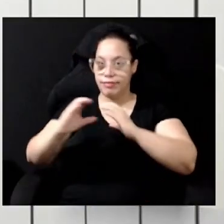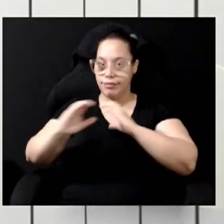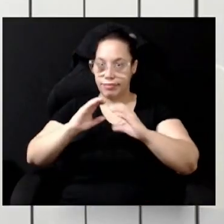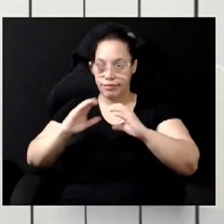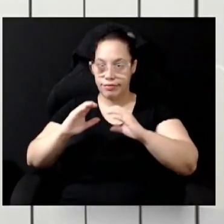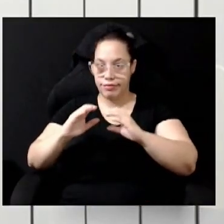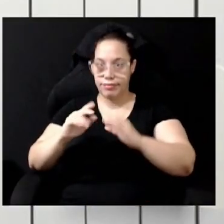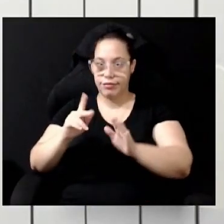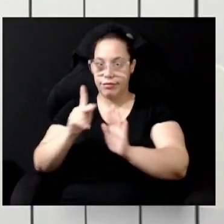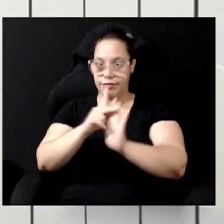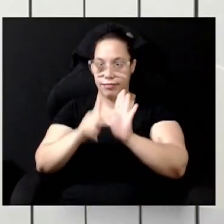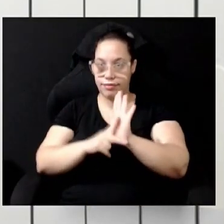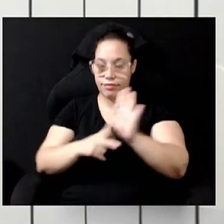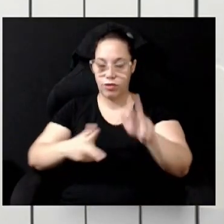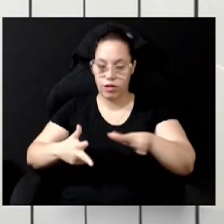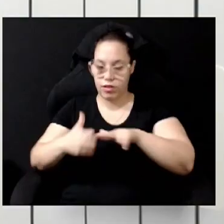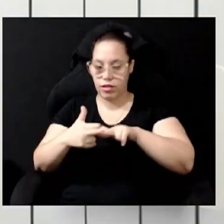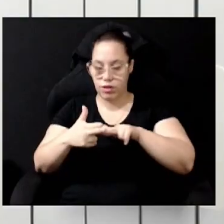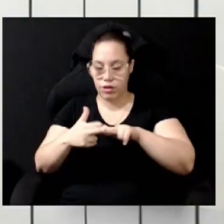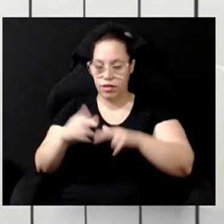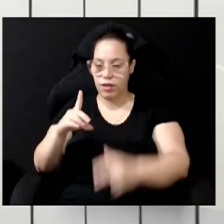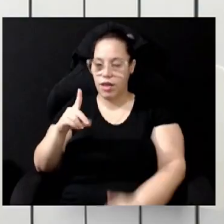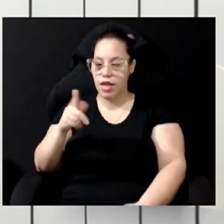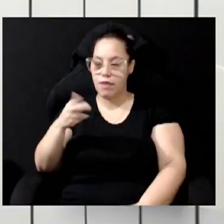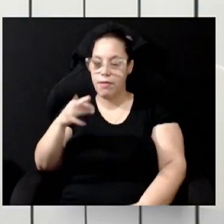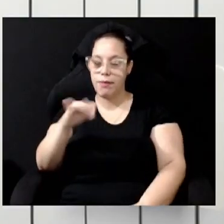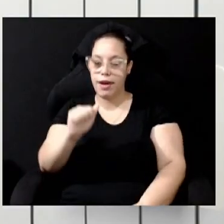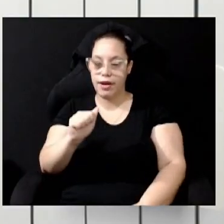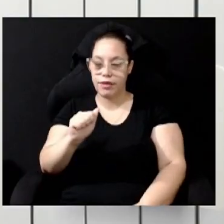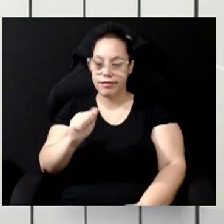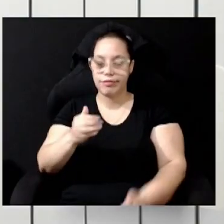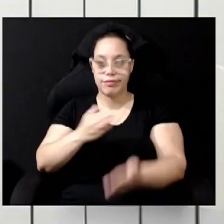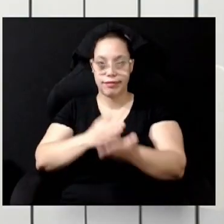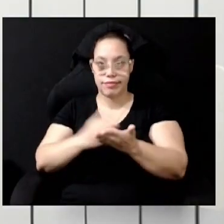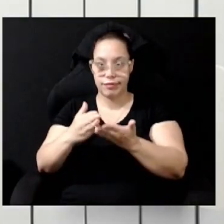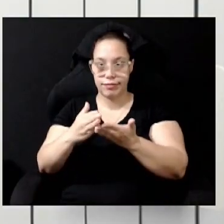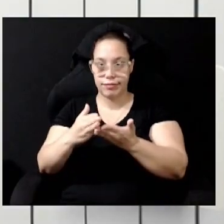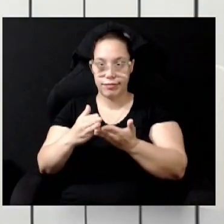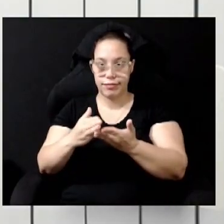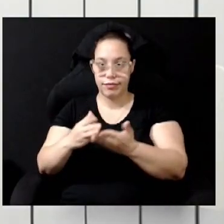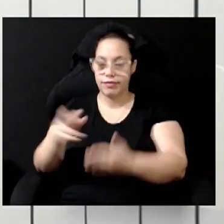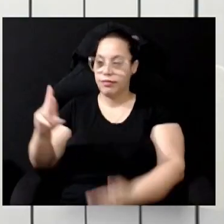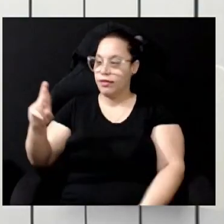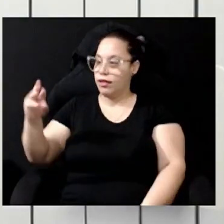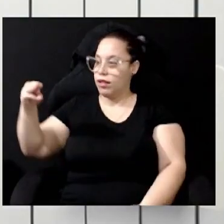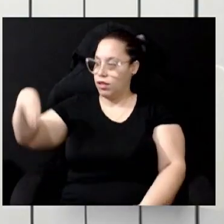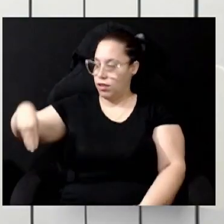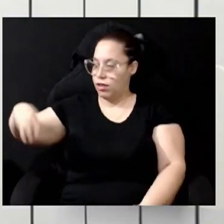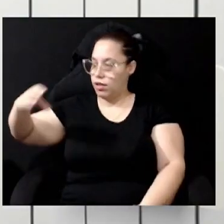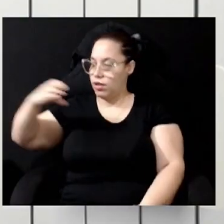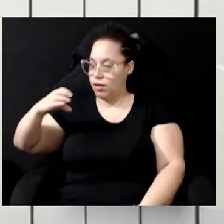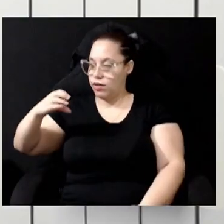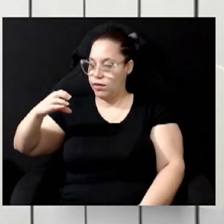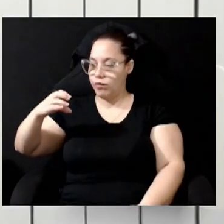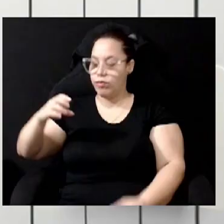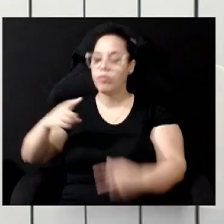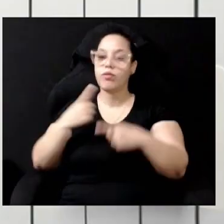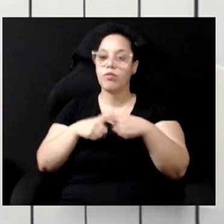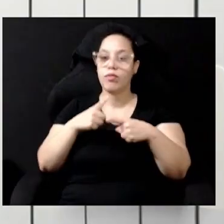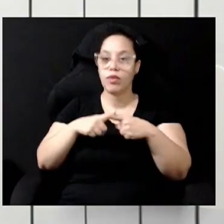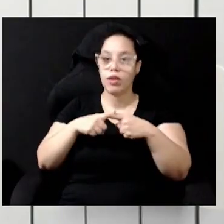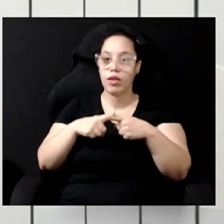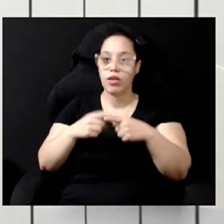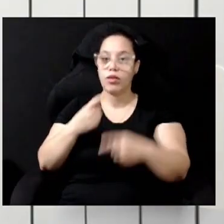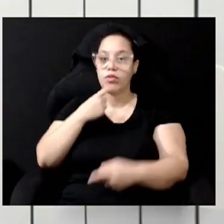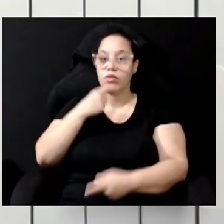de castração do DPBEA. Bom, a gente segue aqui com as notícias da Metrópole de Campinas, porque a cidade sediou o